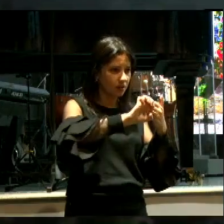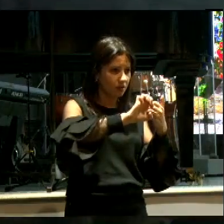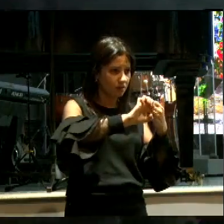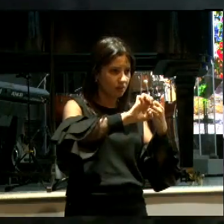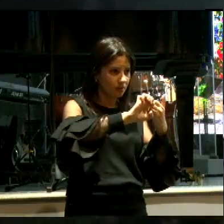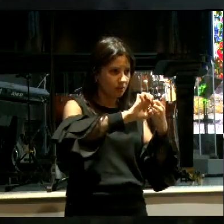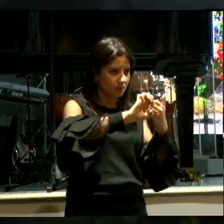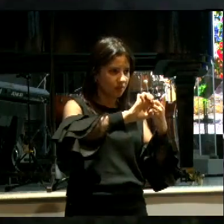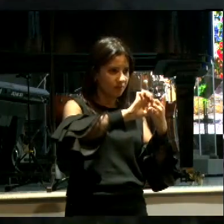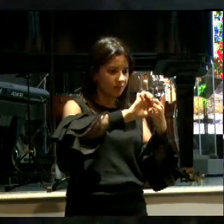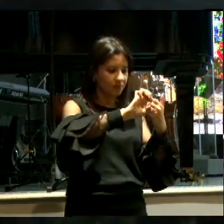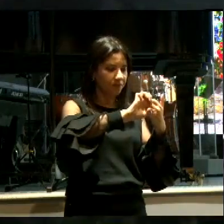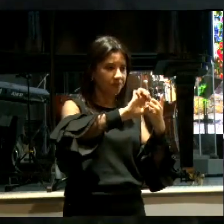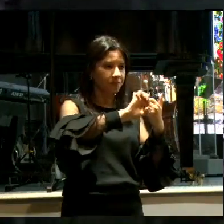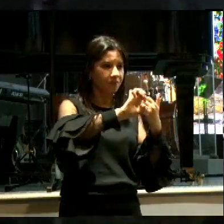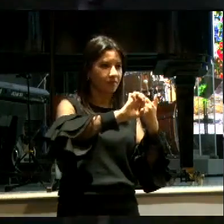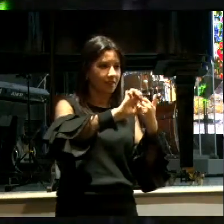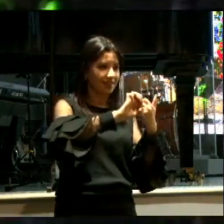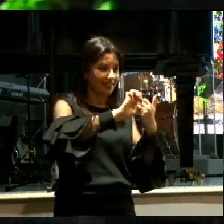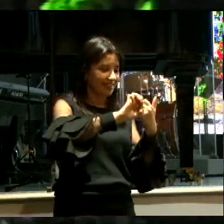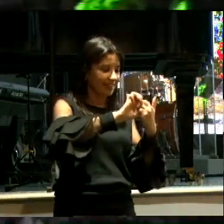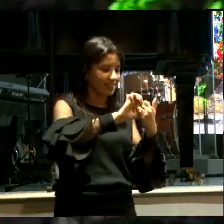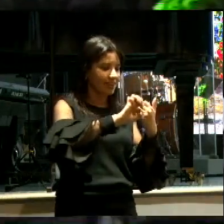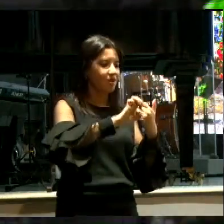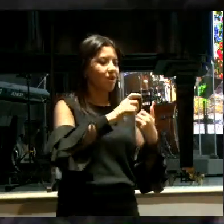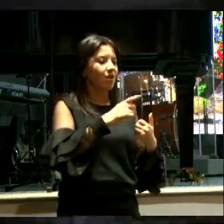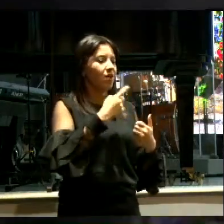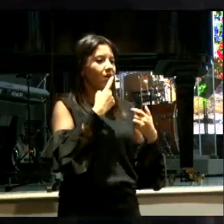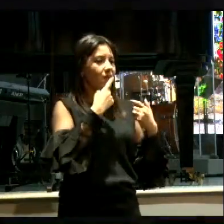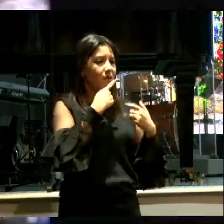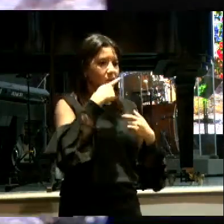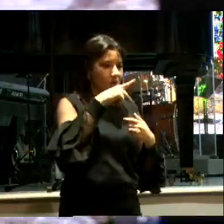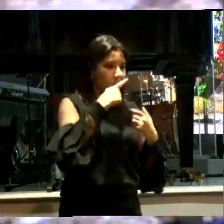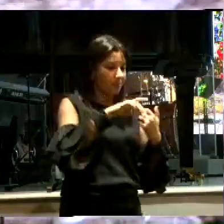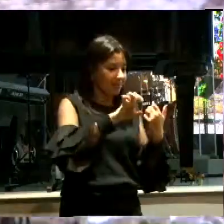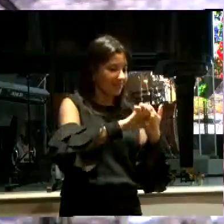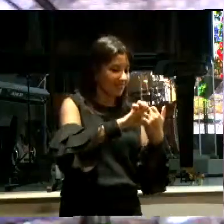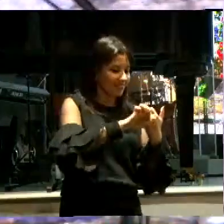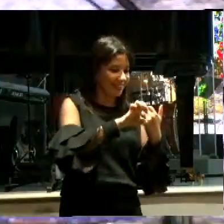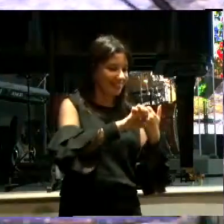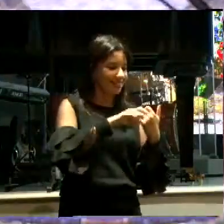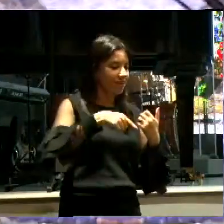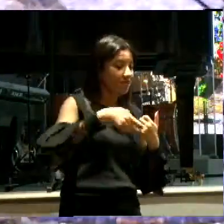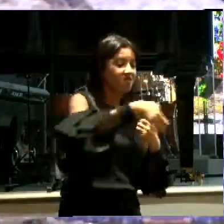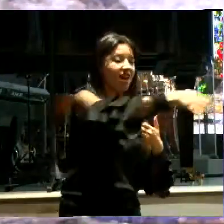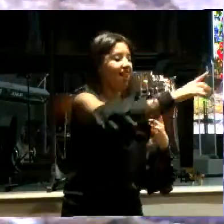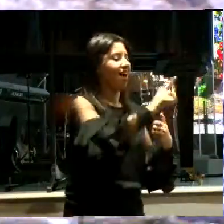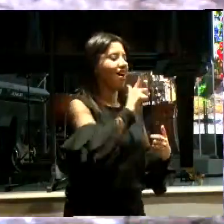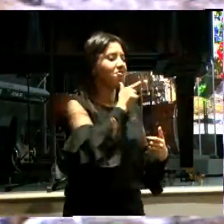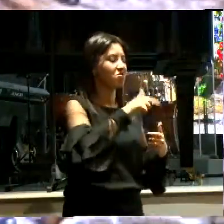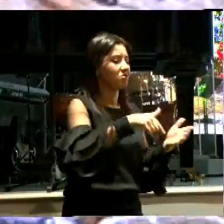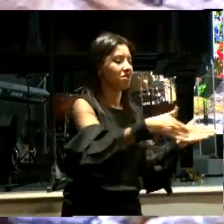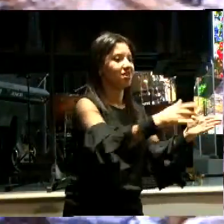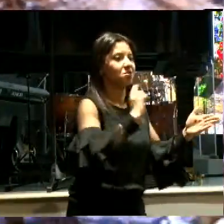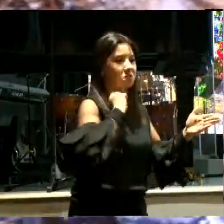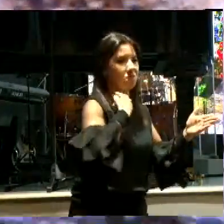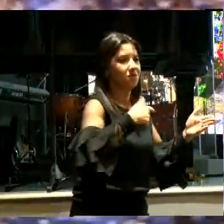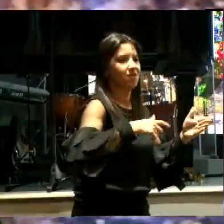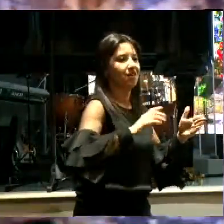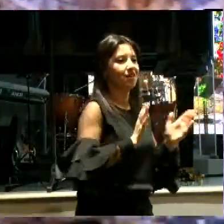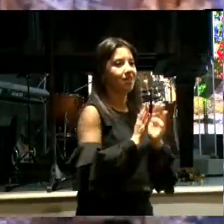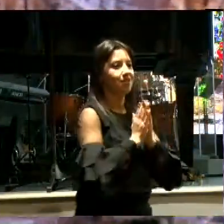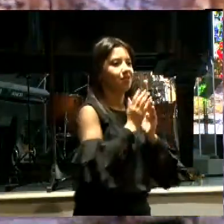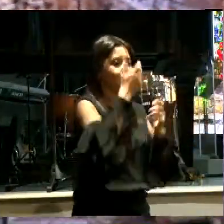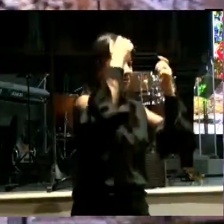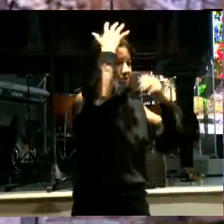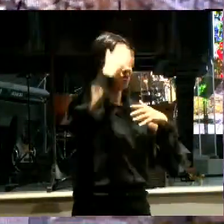tomar banho? Ele nem se dignou a vir falar comigo. E aqueles homens que acompanhavam